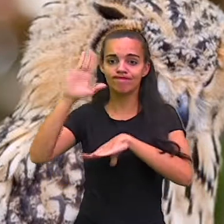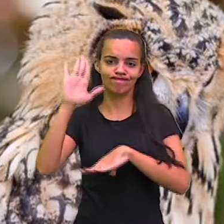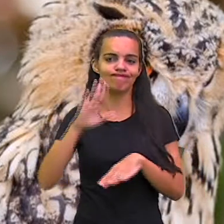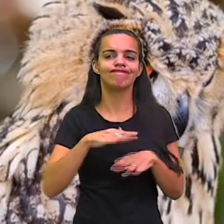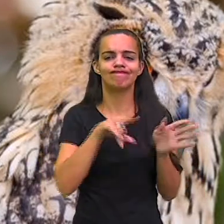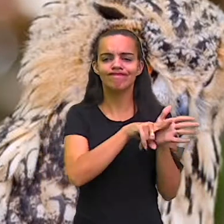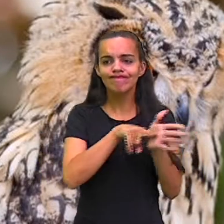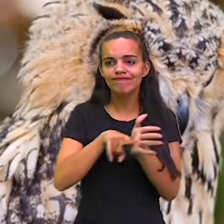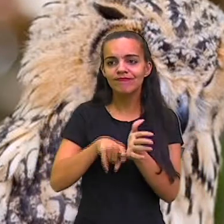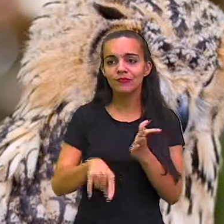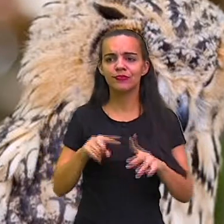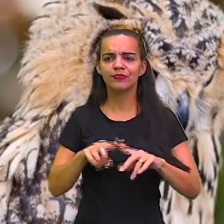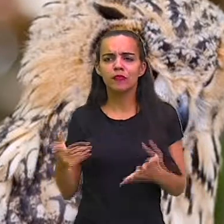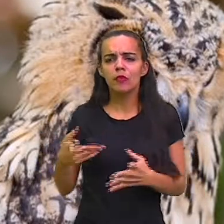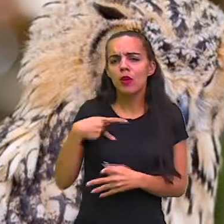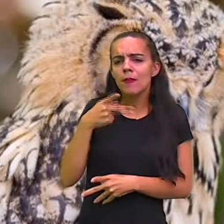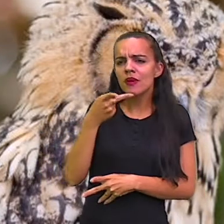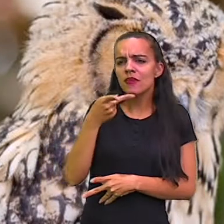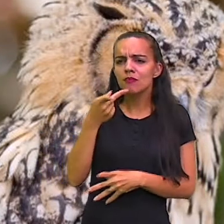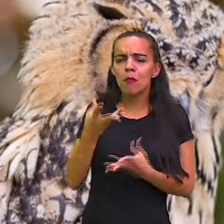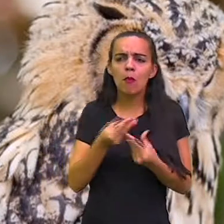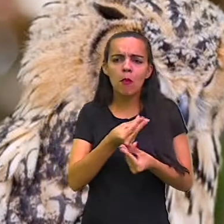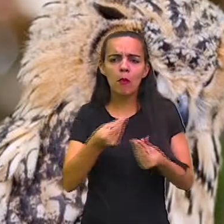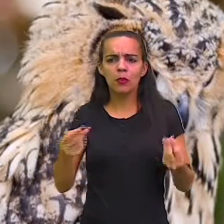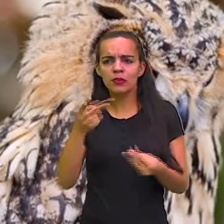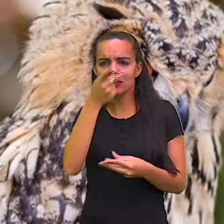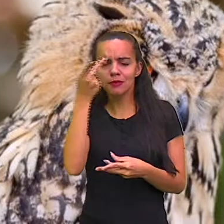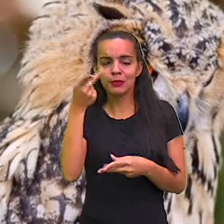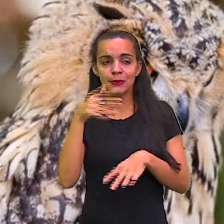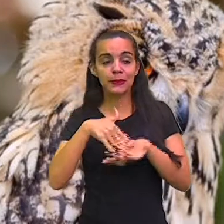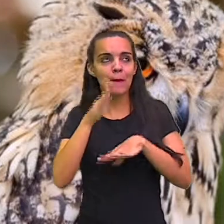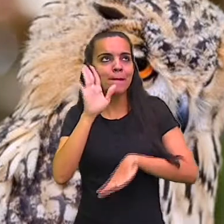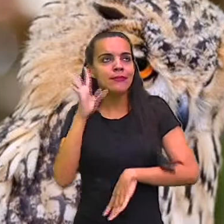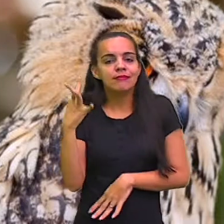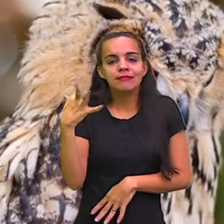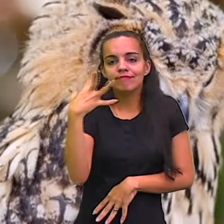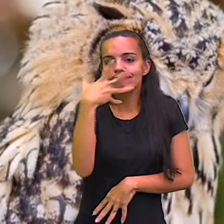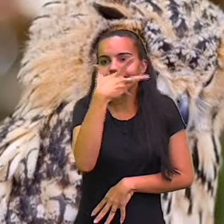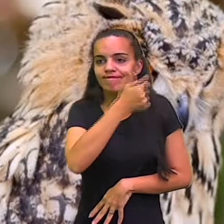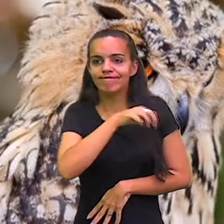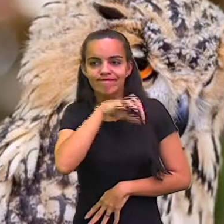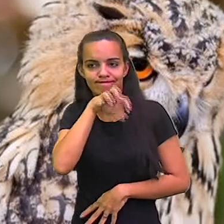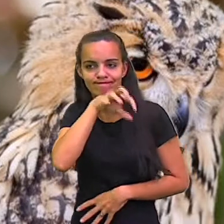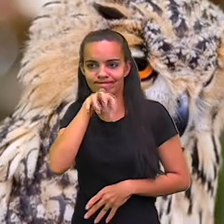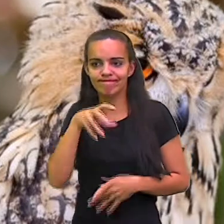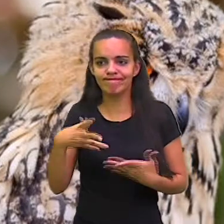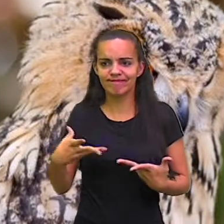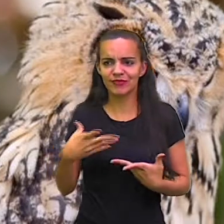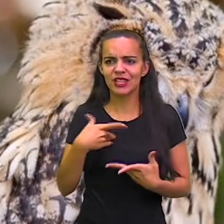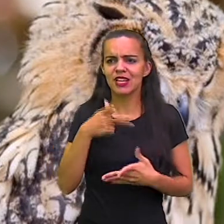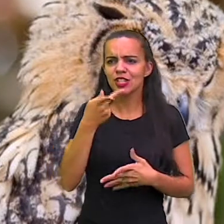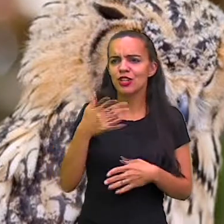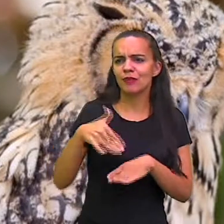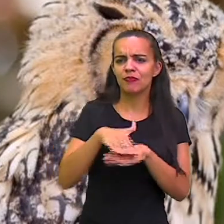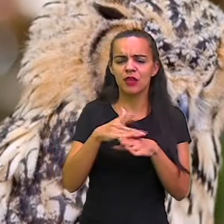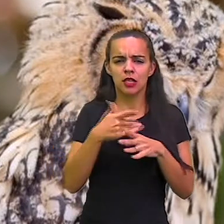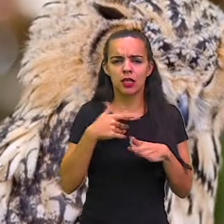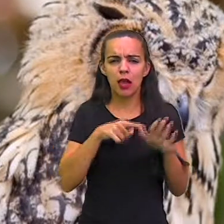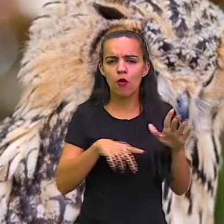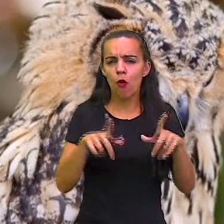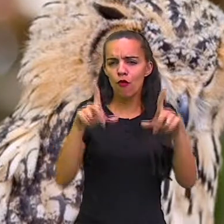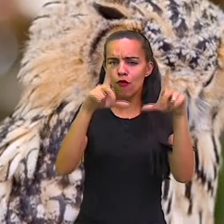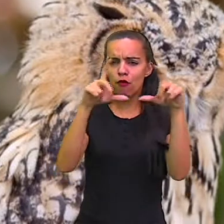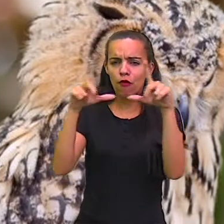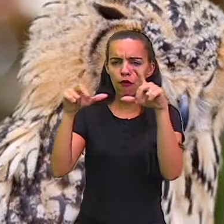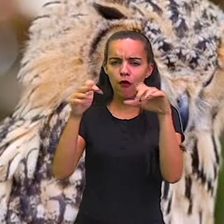observados para muitos as mais bonitos são hoje já catalogados cerca de